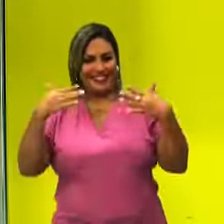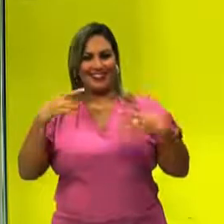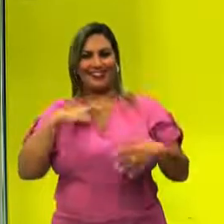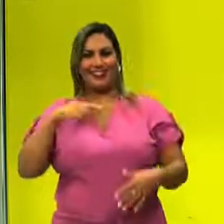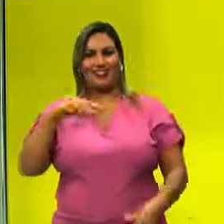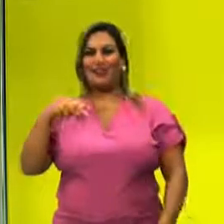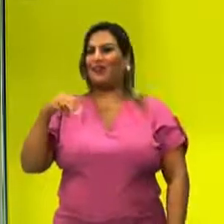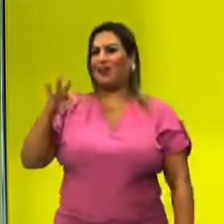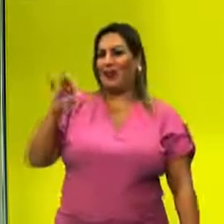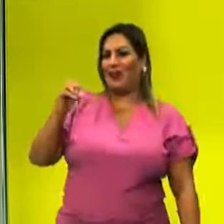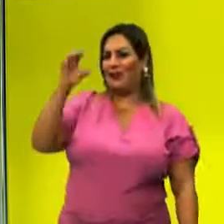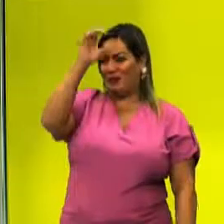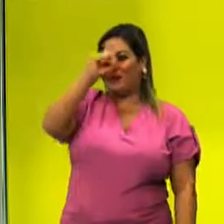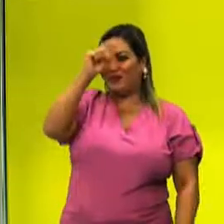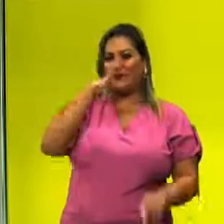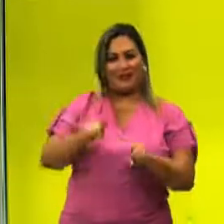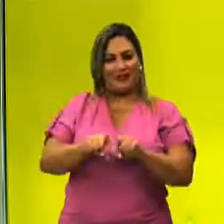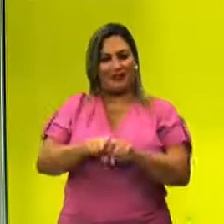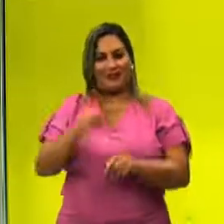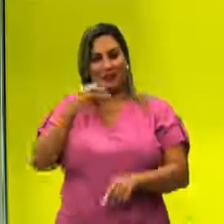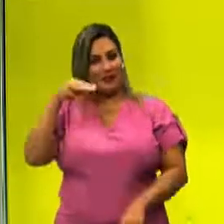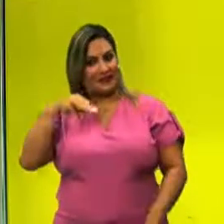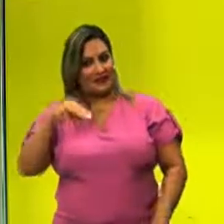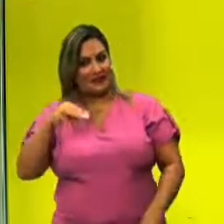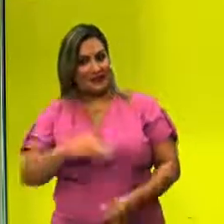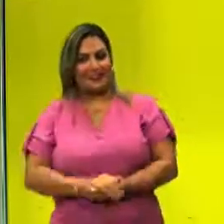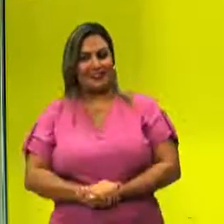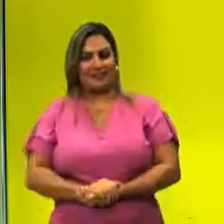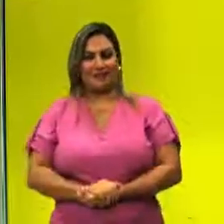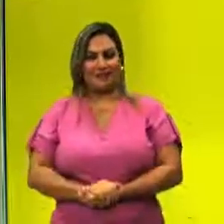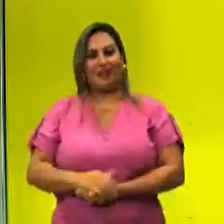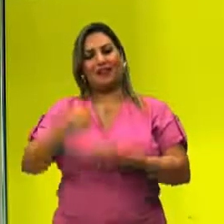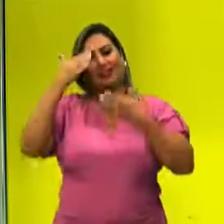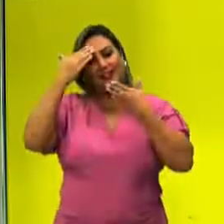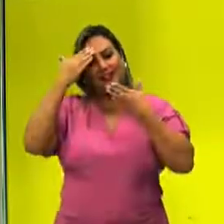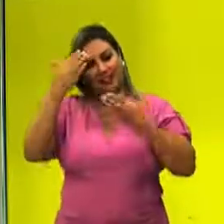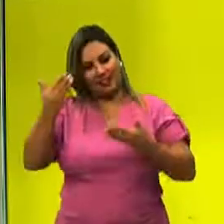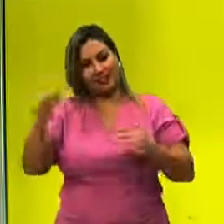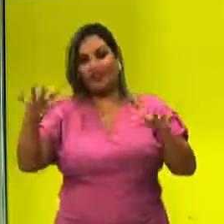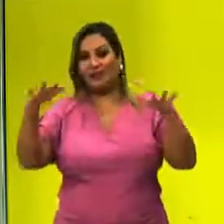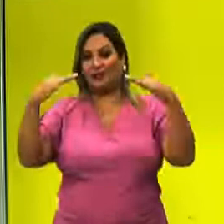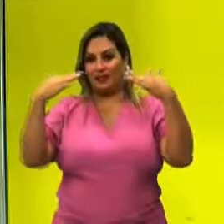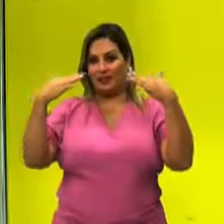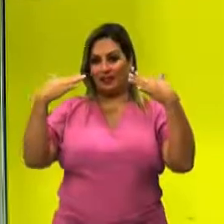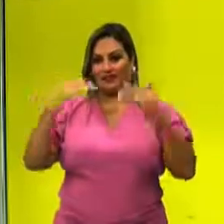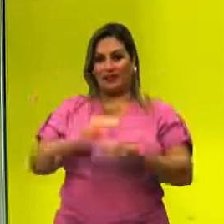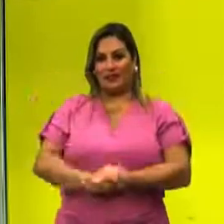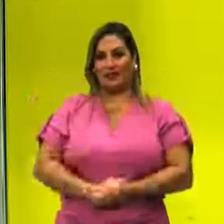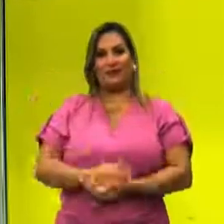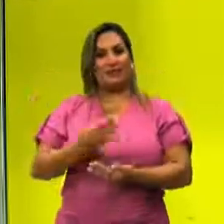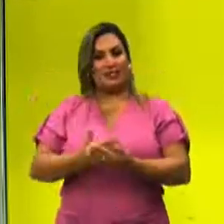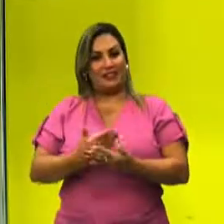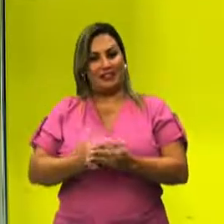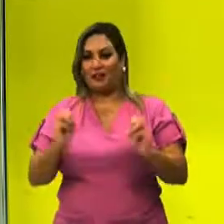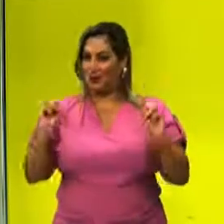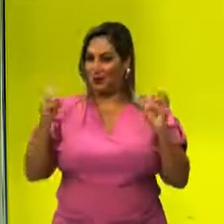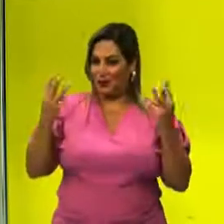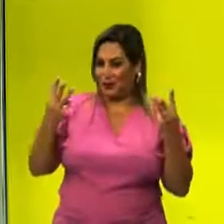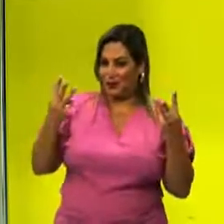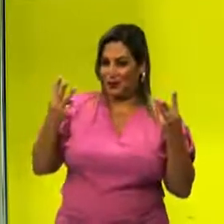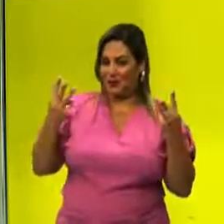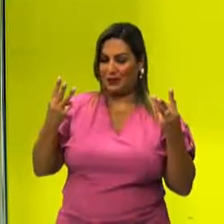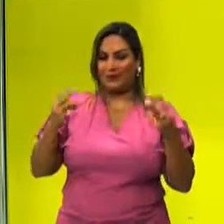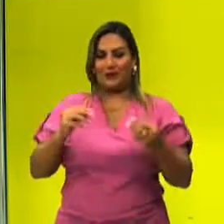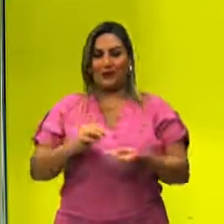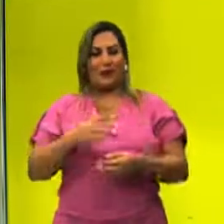aqui no né Tá rindo aqui que aprendeu também a boa temática gente eu quero agradecer a sua atenção nessa aula Foi